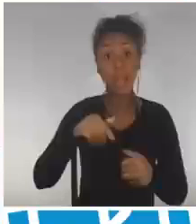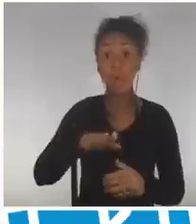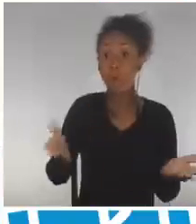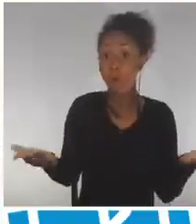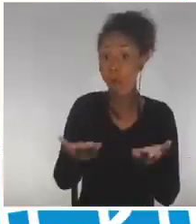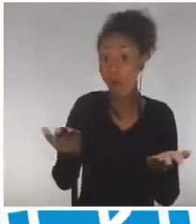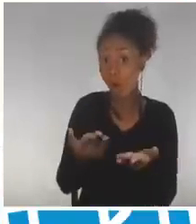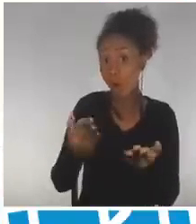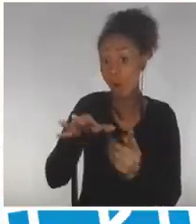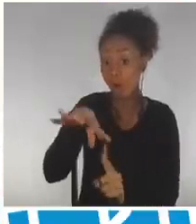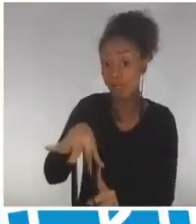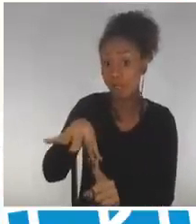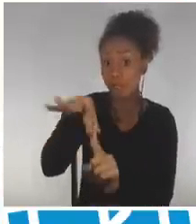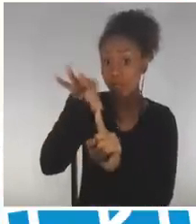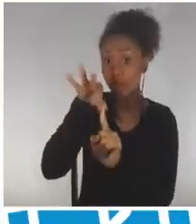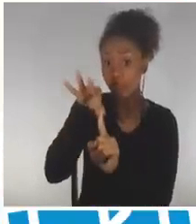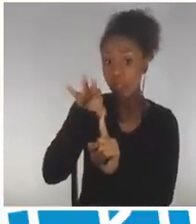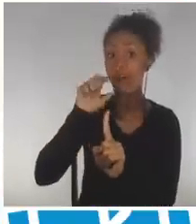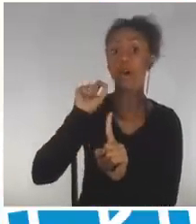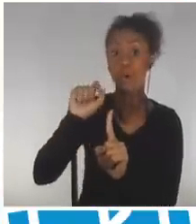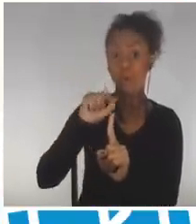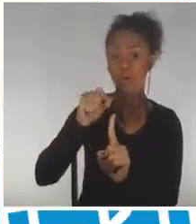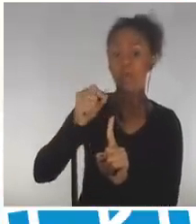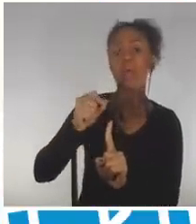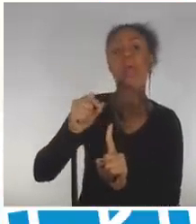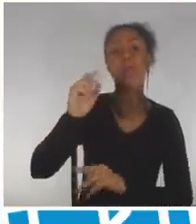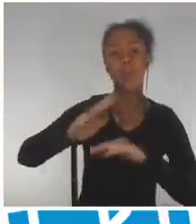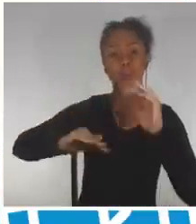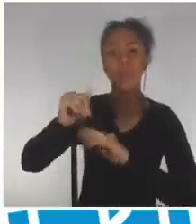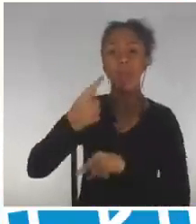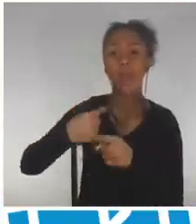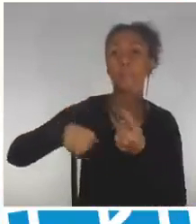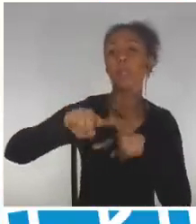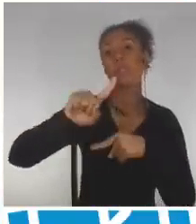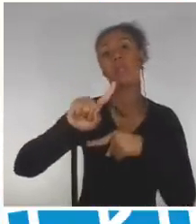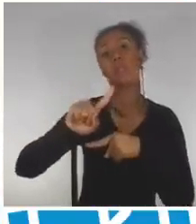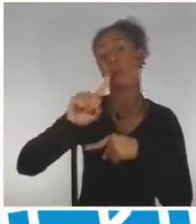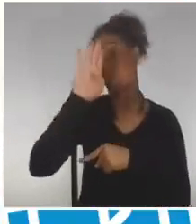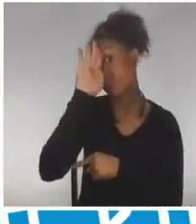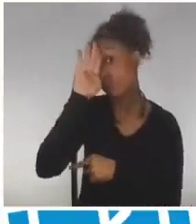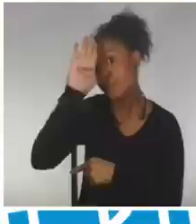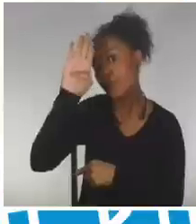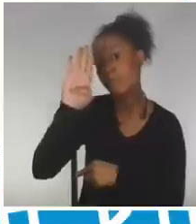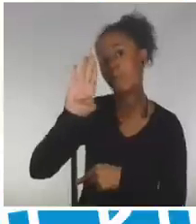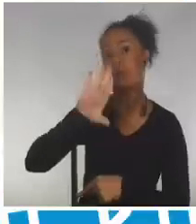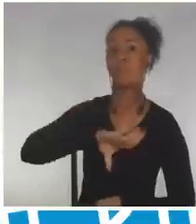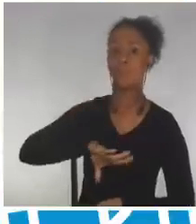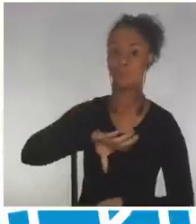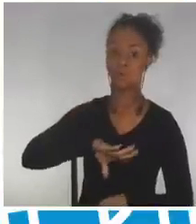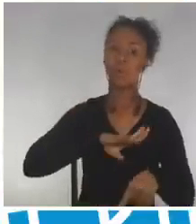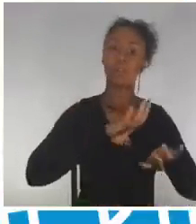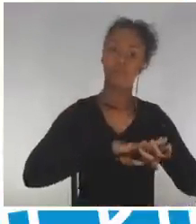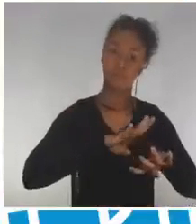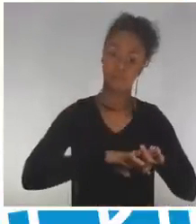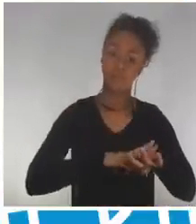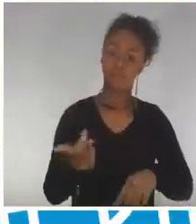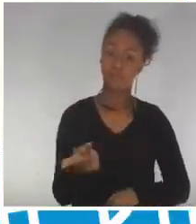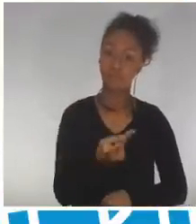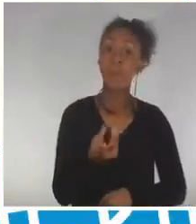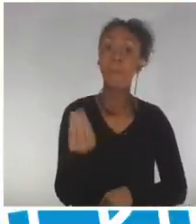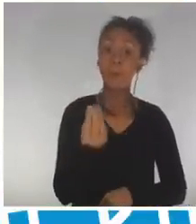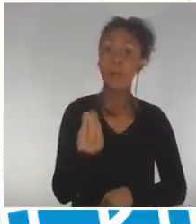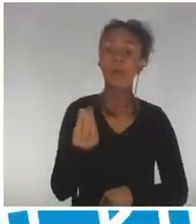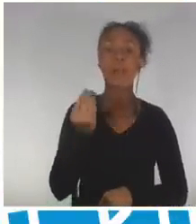priorizaria as habilidades essenciais de língua portuguesa e matemática como padrão de retomada das